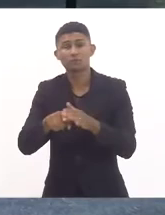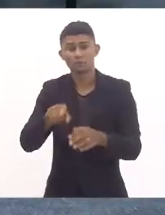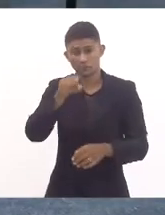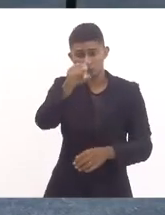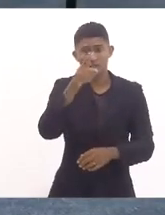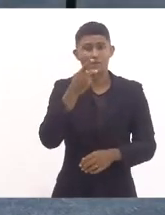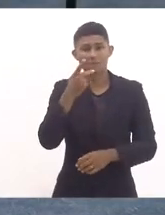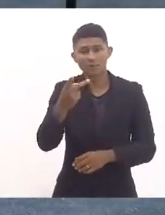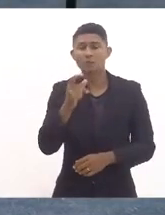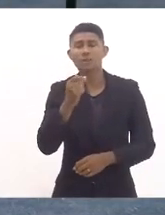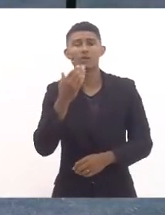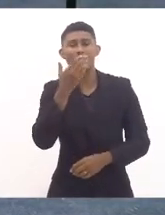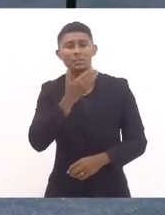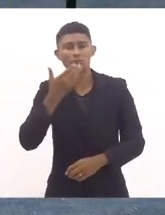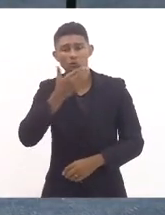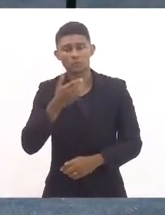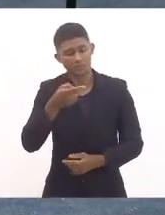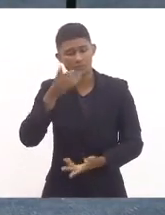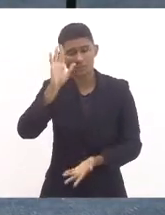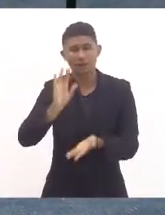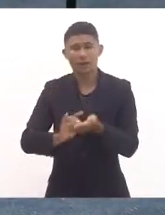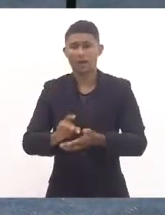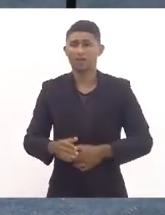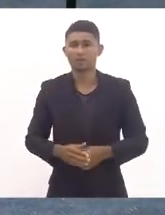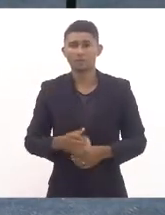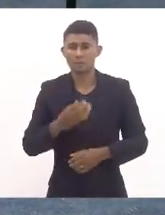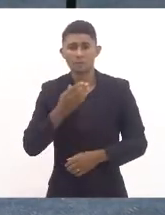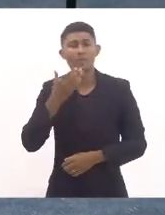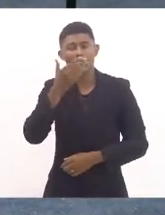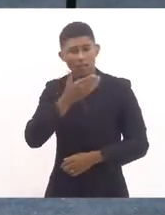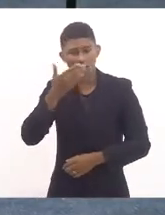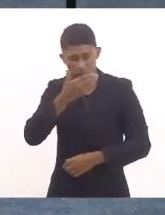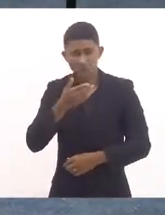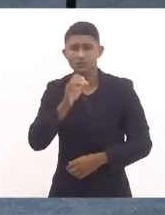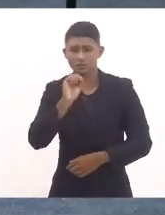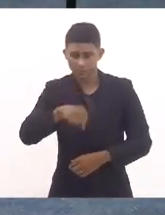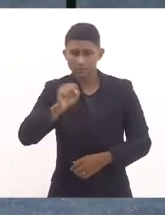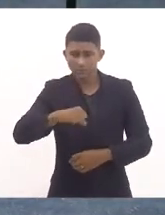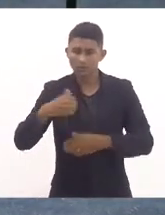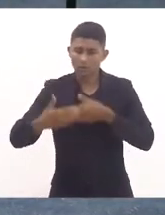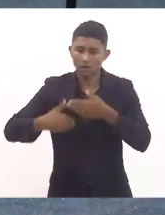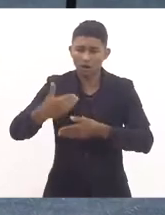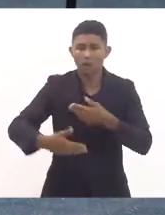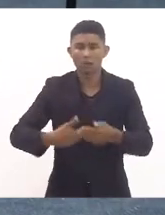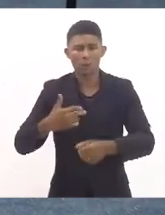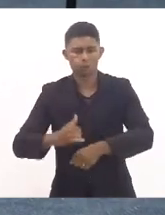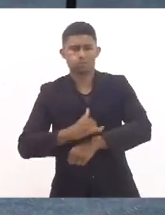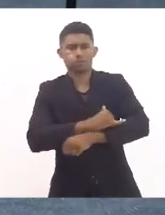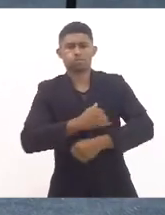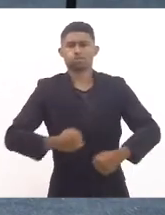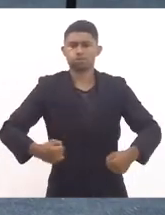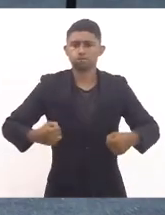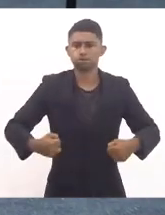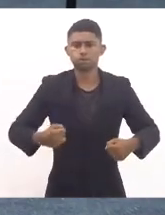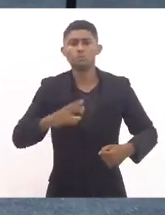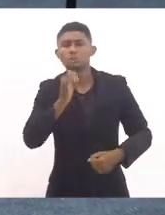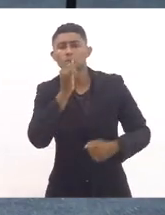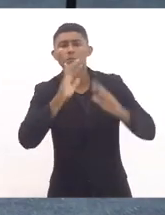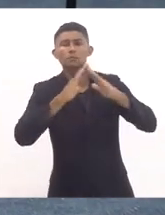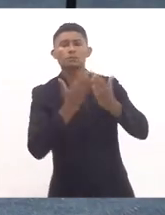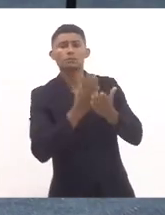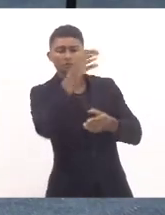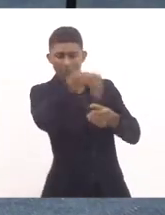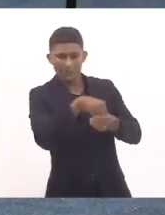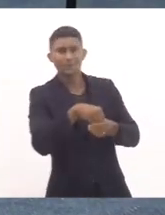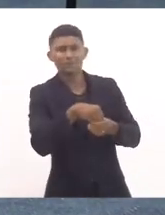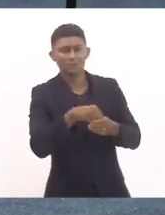fala a questão do açúcar, é verdade. O açúcar traz a questão da obesidade. Tudo aquilo que a criança consome na cantina é açúcar,